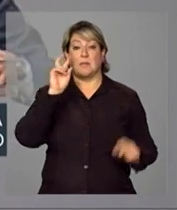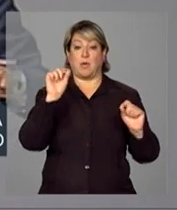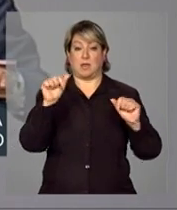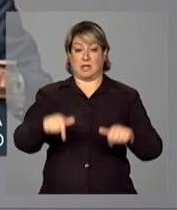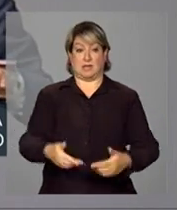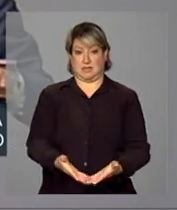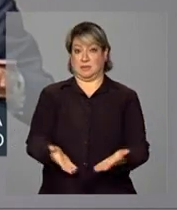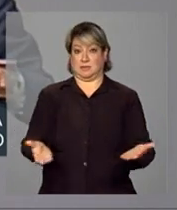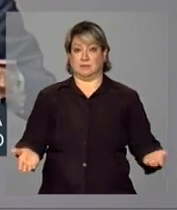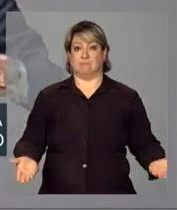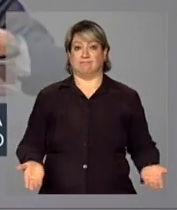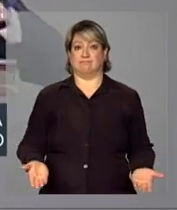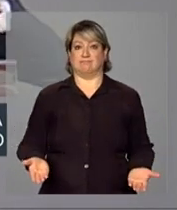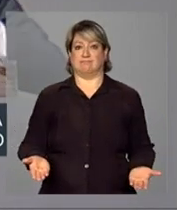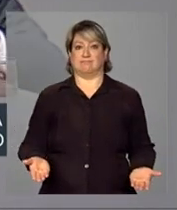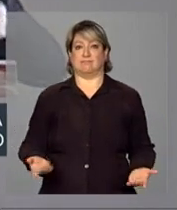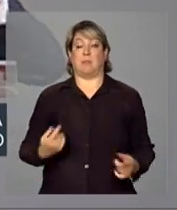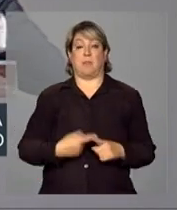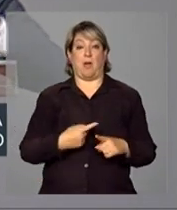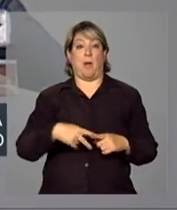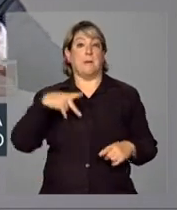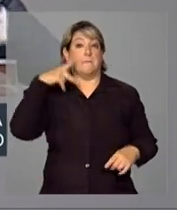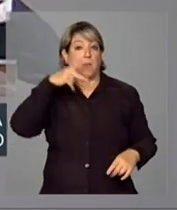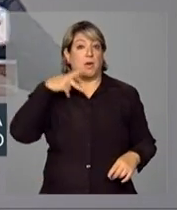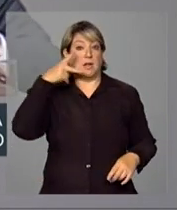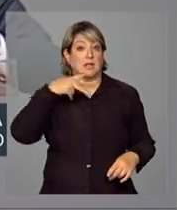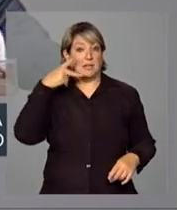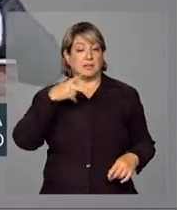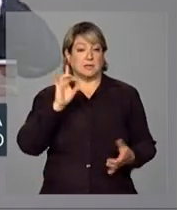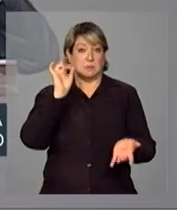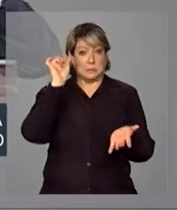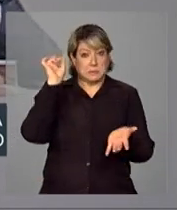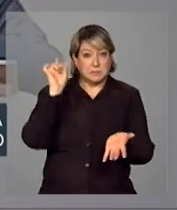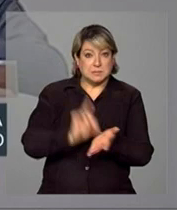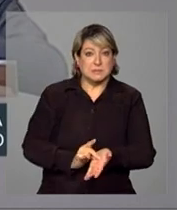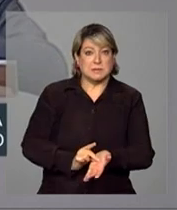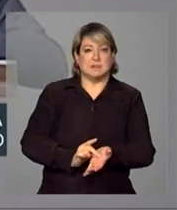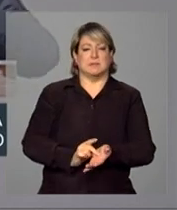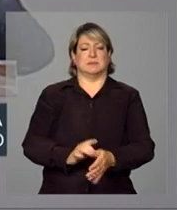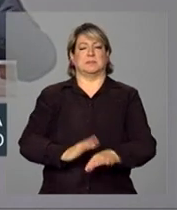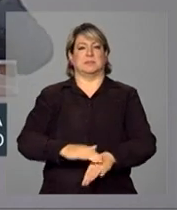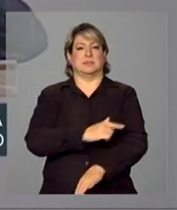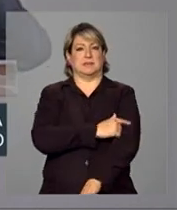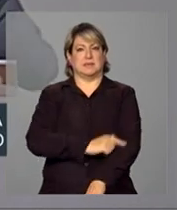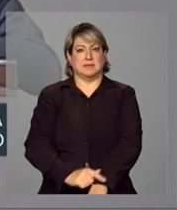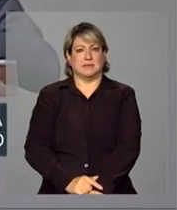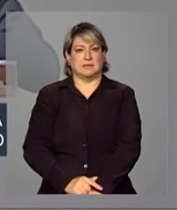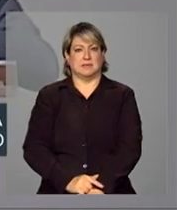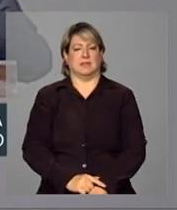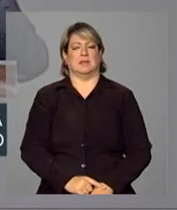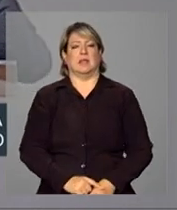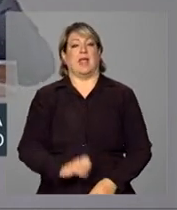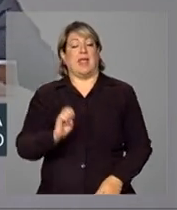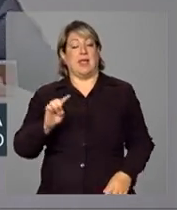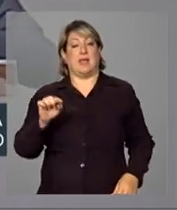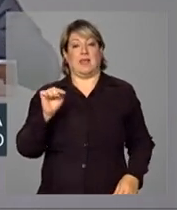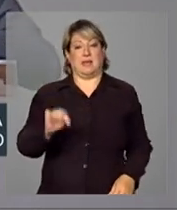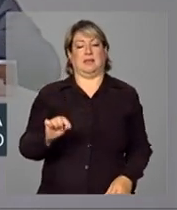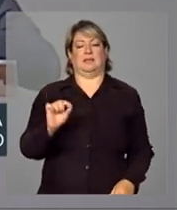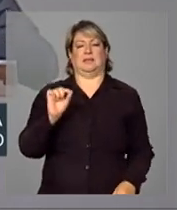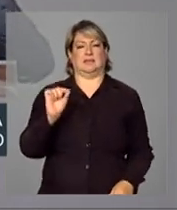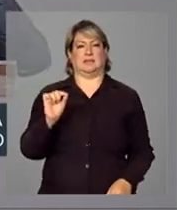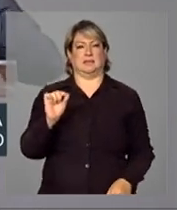disto. É que política, no seu sentido mais amplo, mais digno, política de Estado, é aquela que